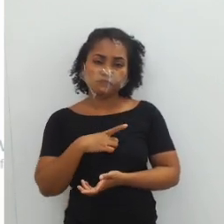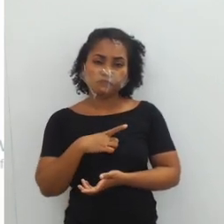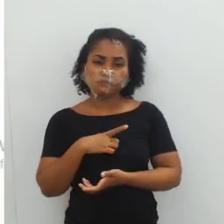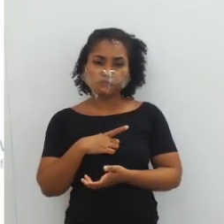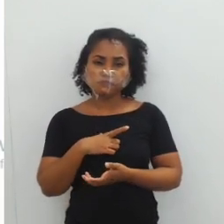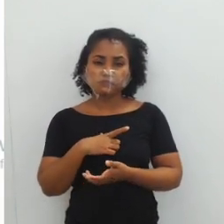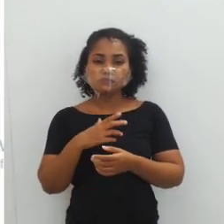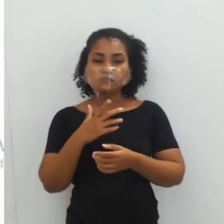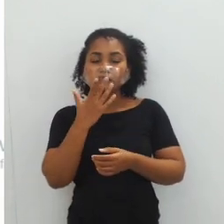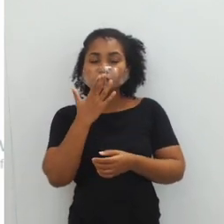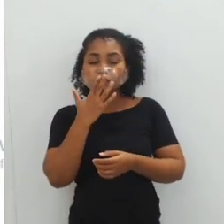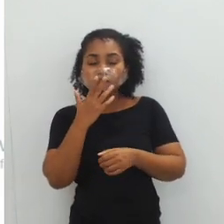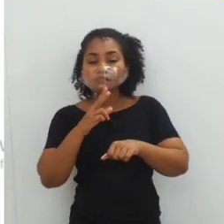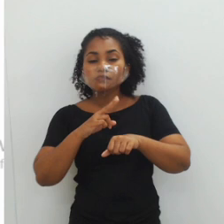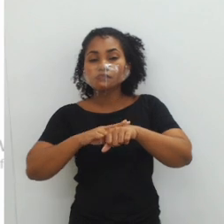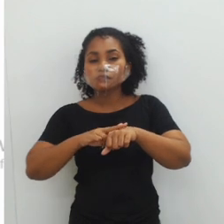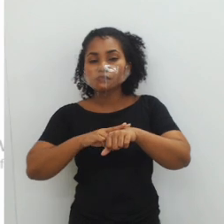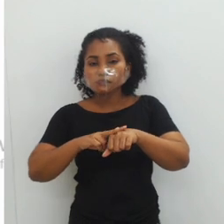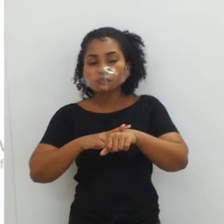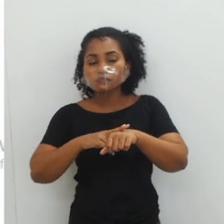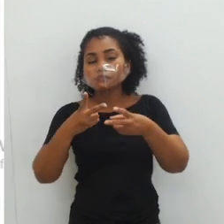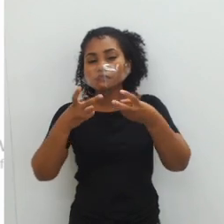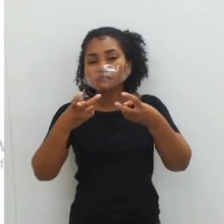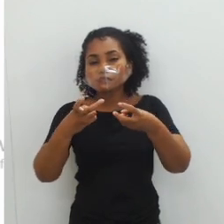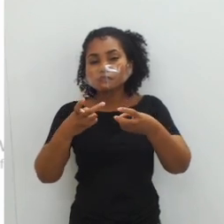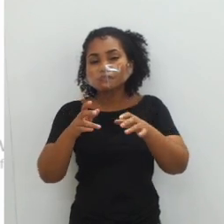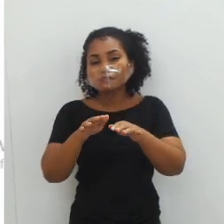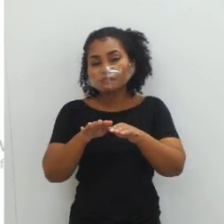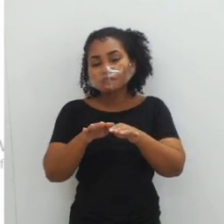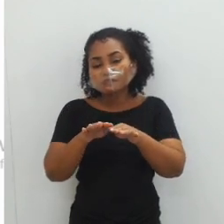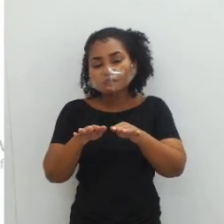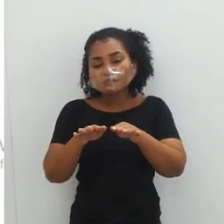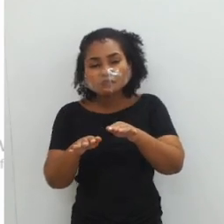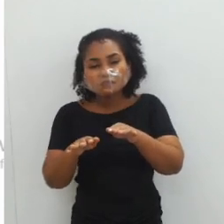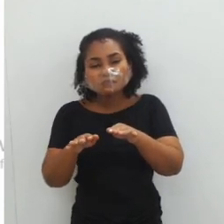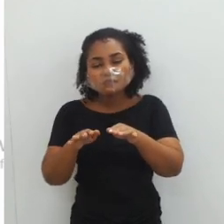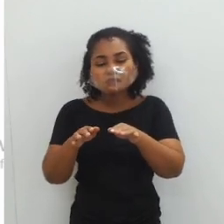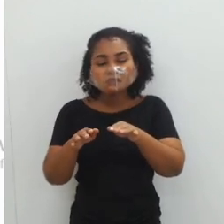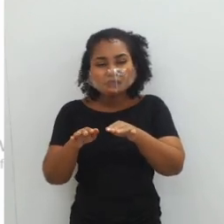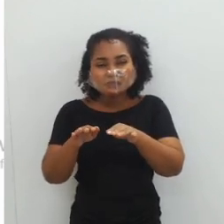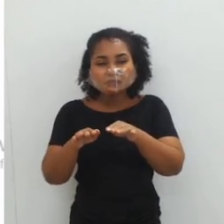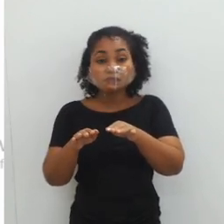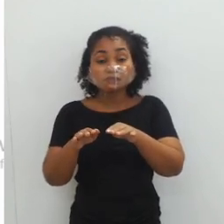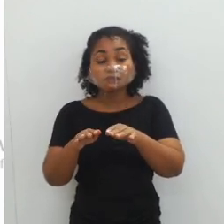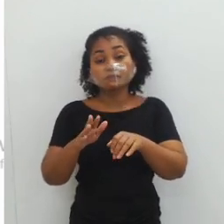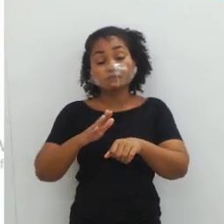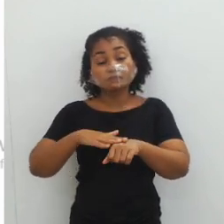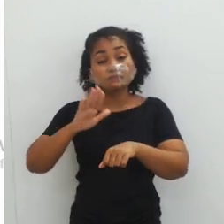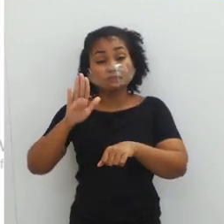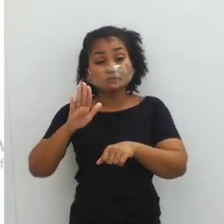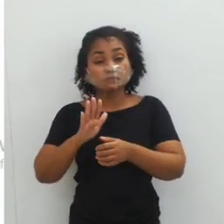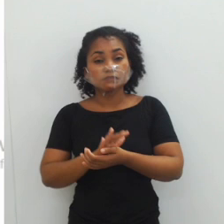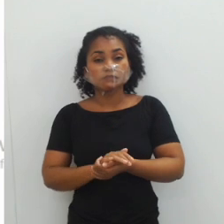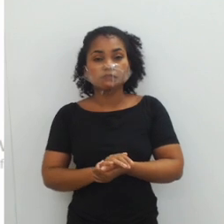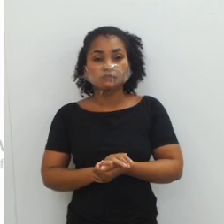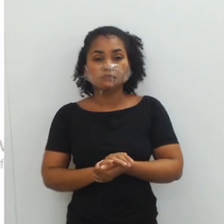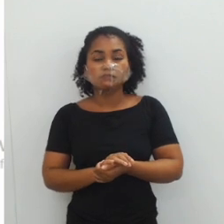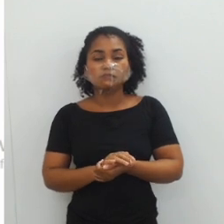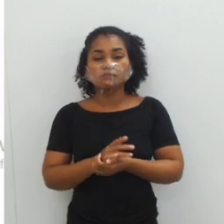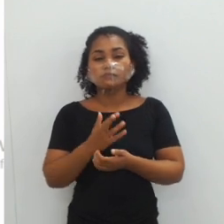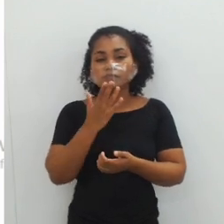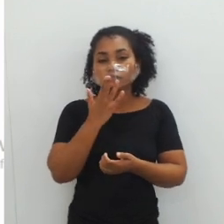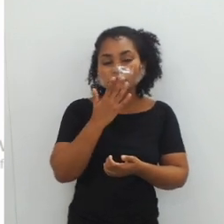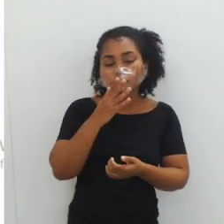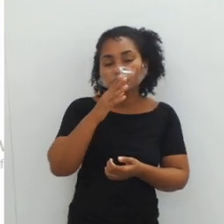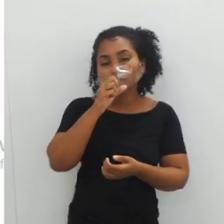para o verde, a gente tem uma menor desigualdade social. Quanto mais vai para o